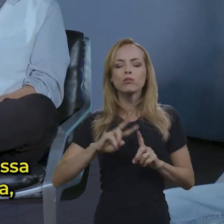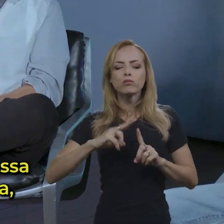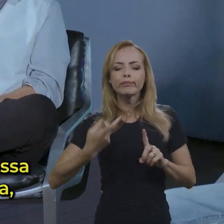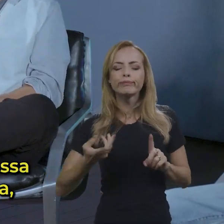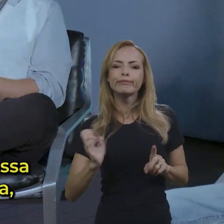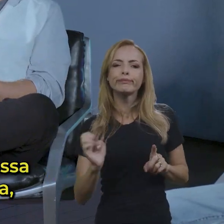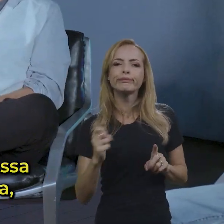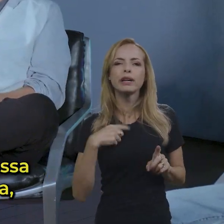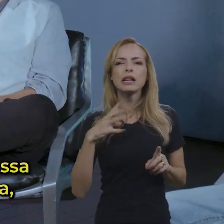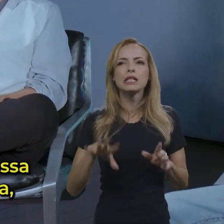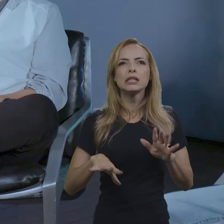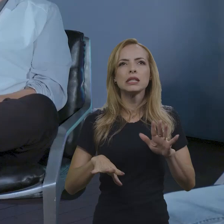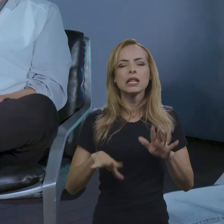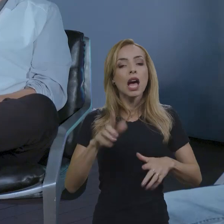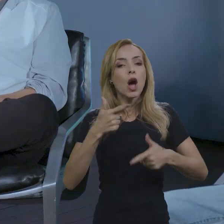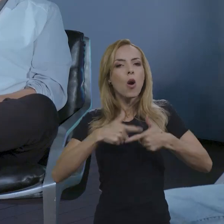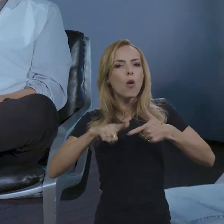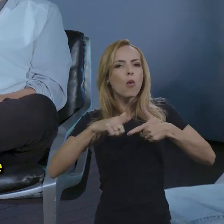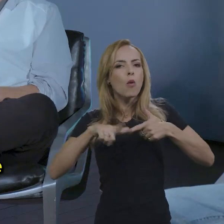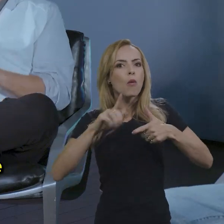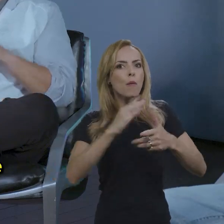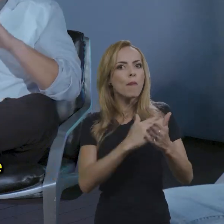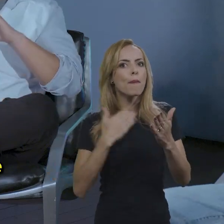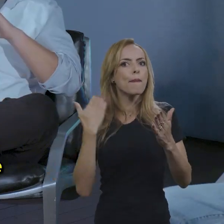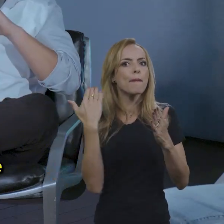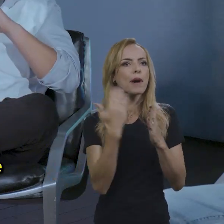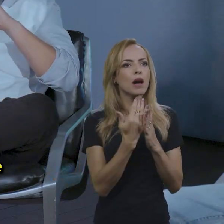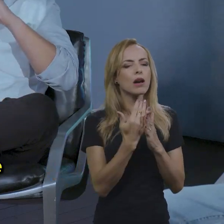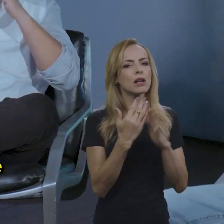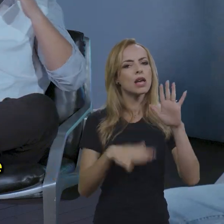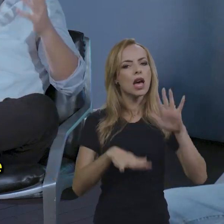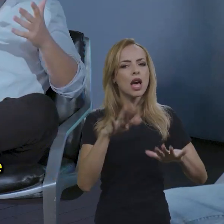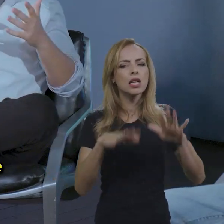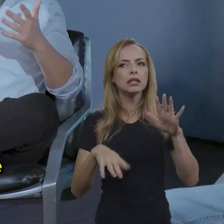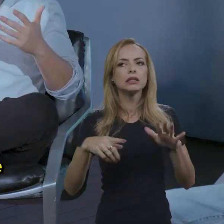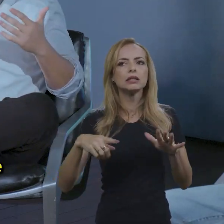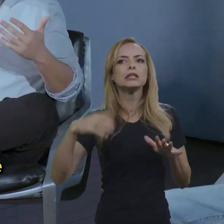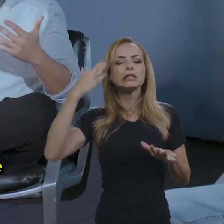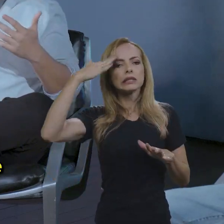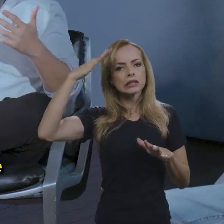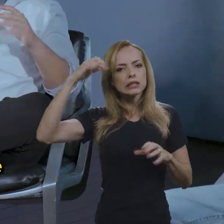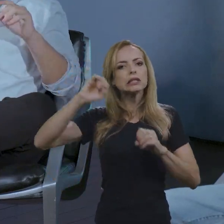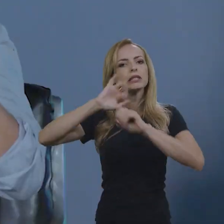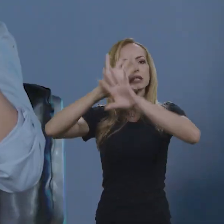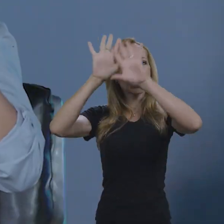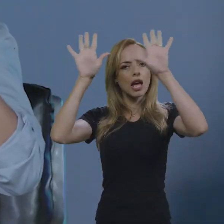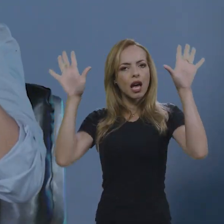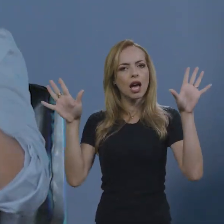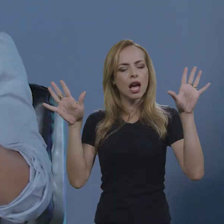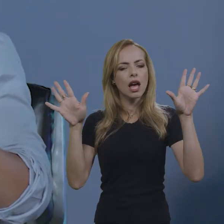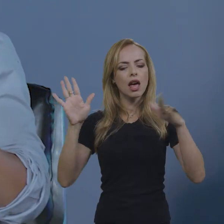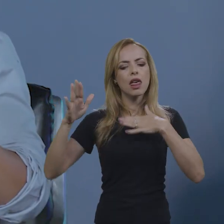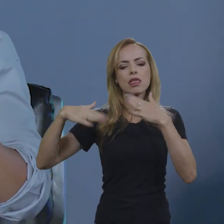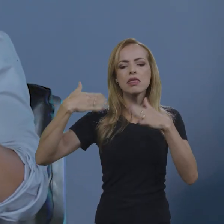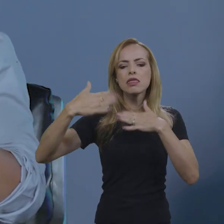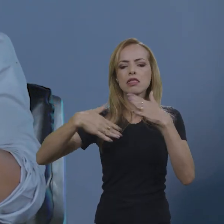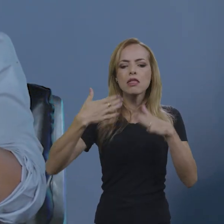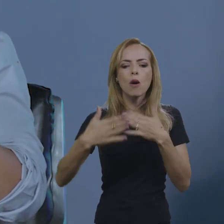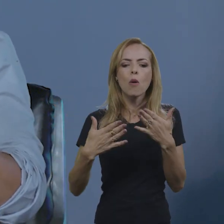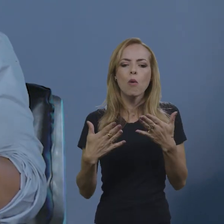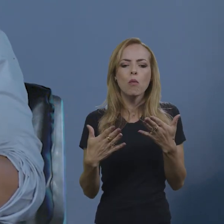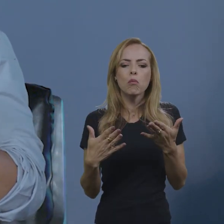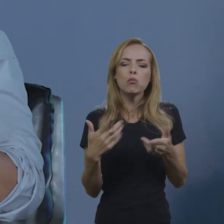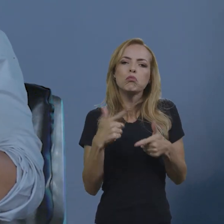grande na nossa vida quando ela é um problema. Uma vez que a gente entende e resolve isso na nossa vida, ela passa a ser um